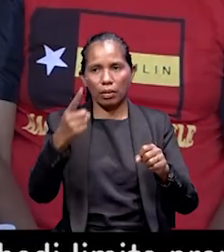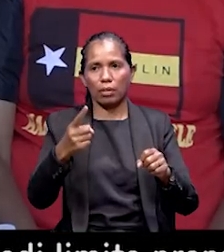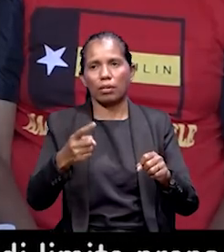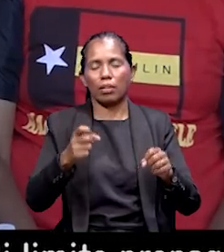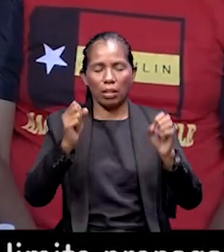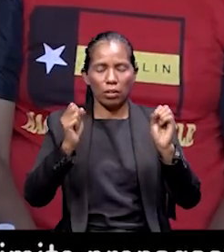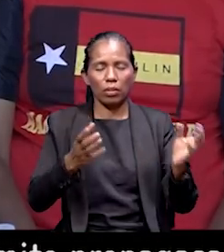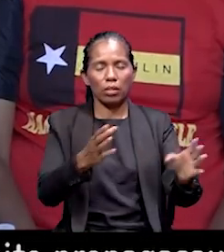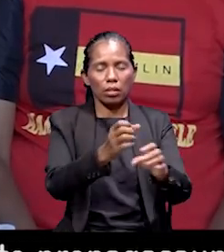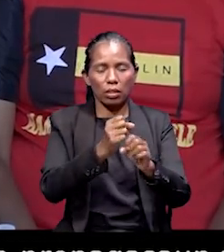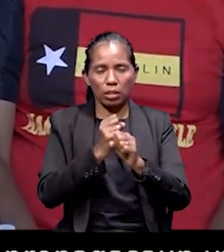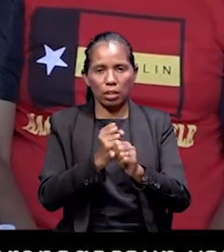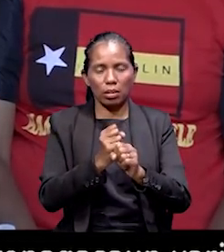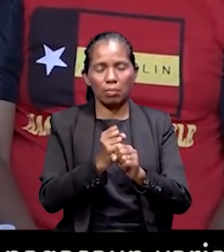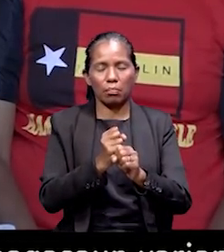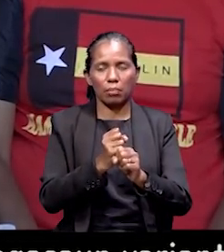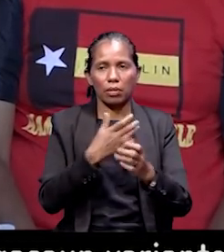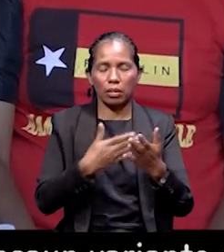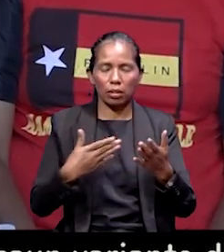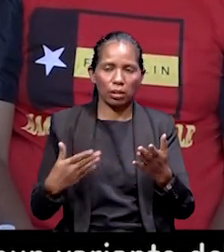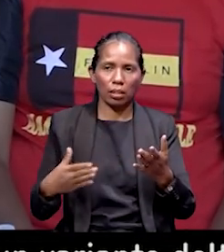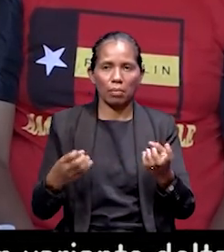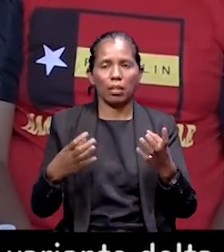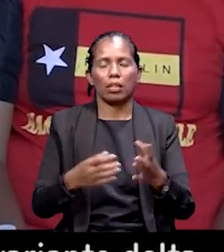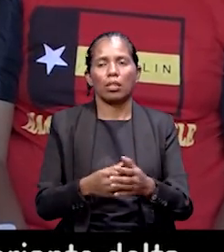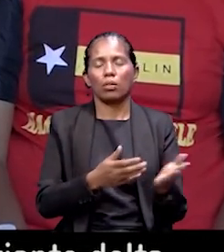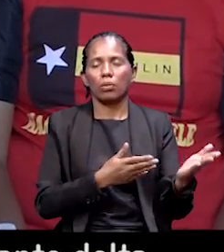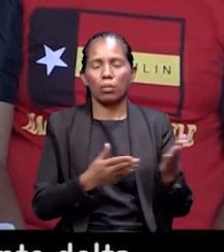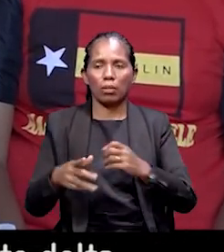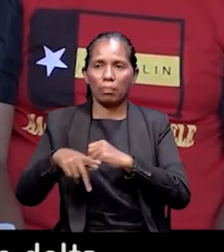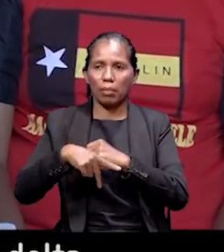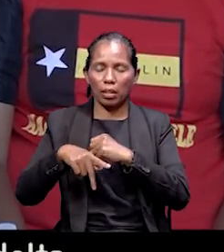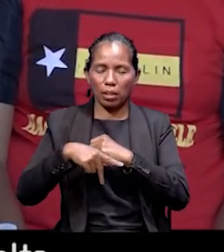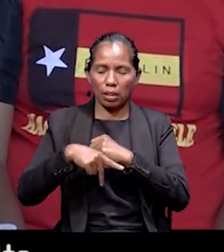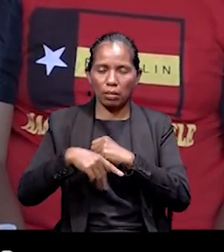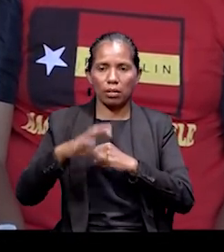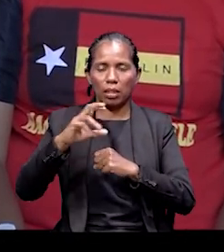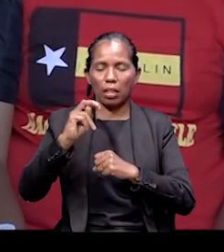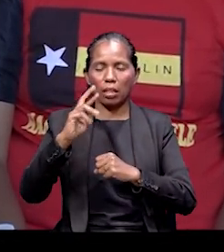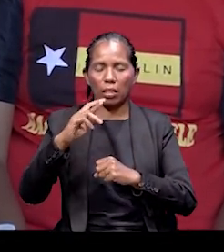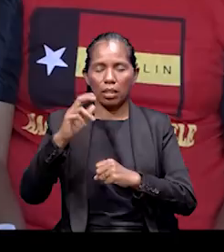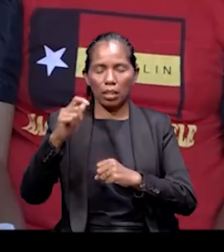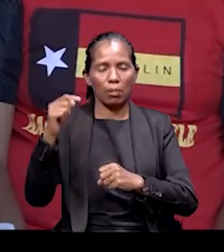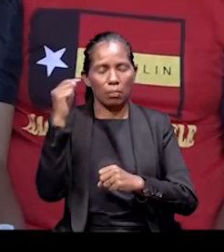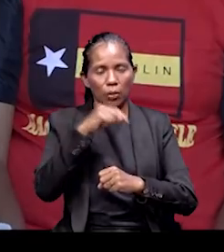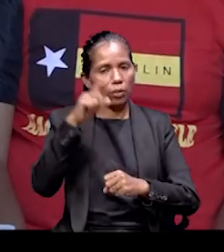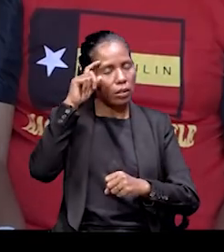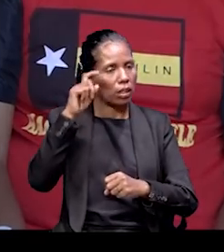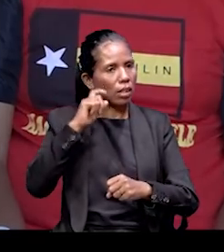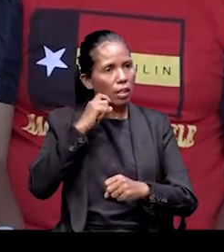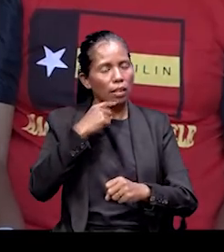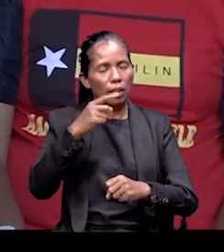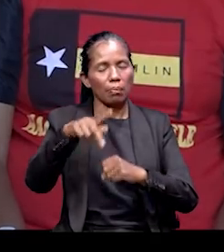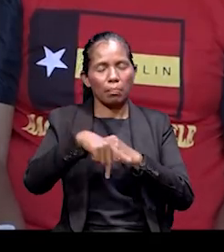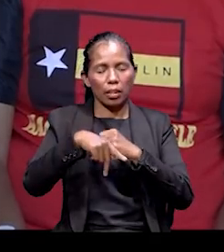lucro, maka senhor Júlio, o de lori militante CNRT, Rasik, ba bosa com mão sanana, kata militante Fretilin, maka